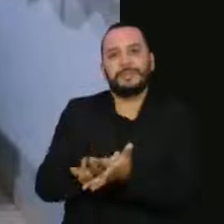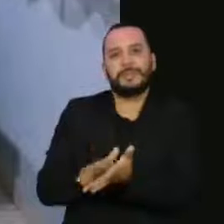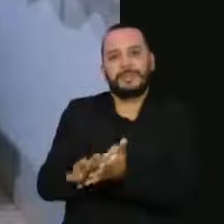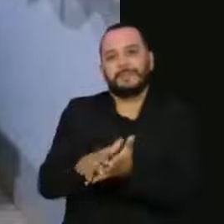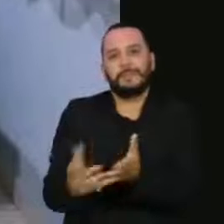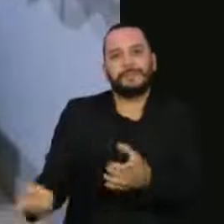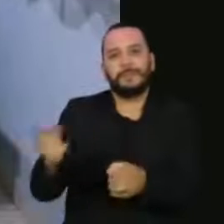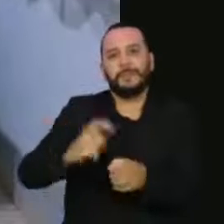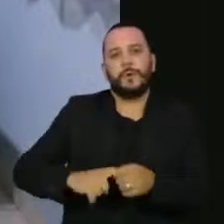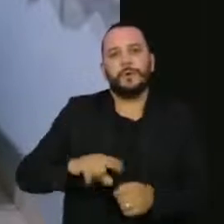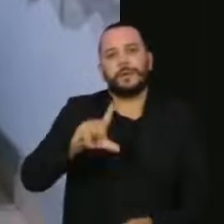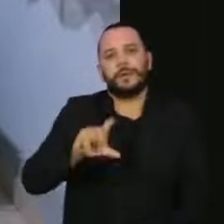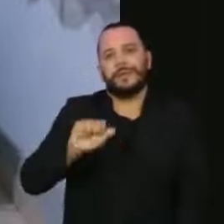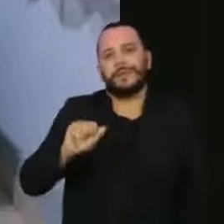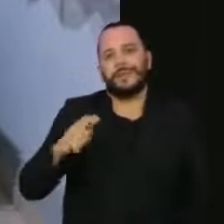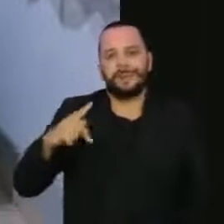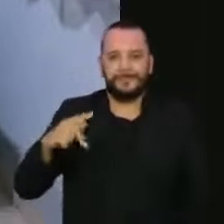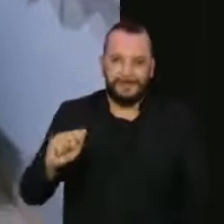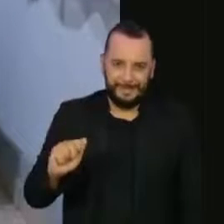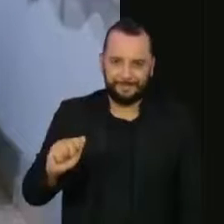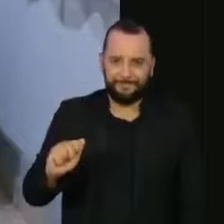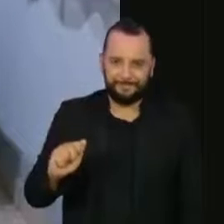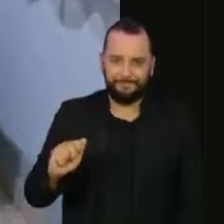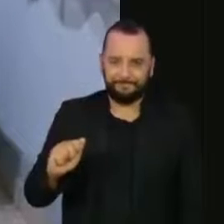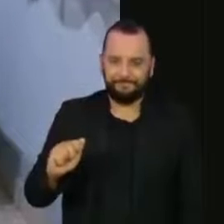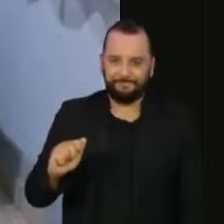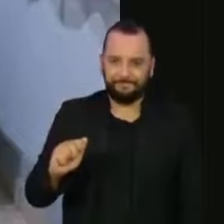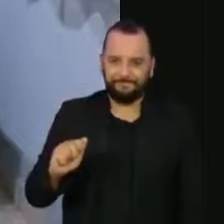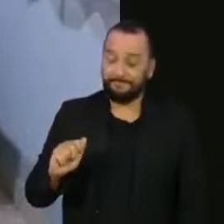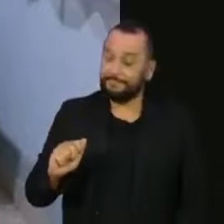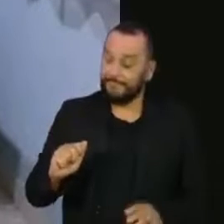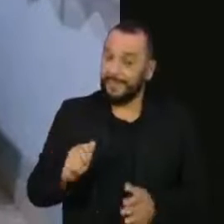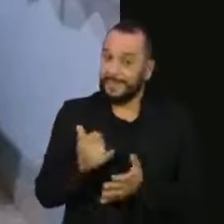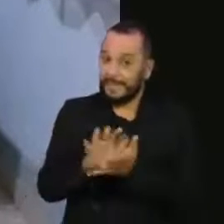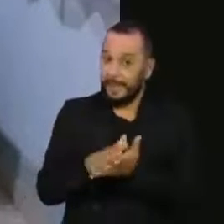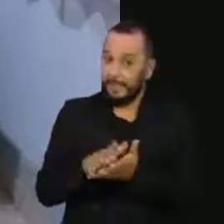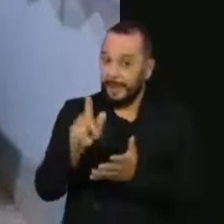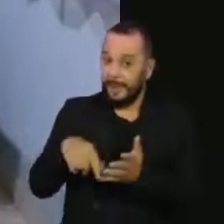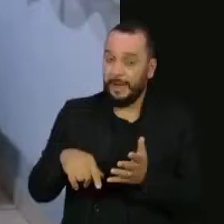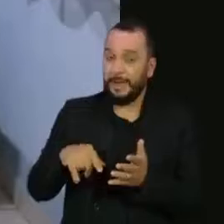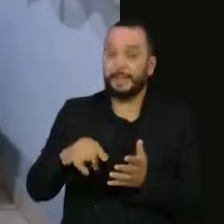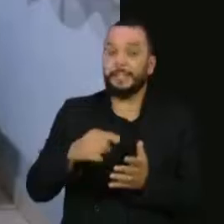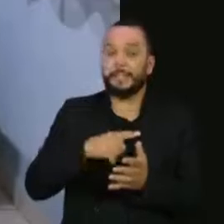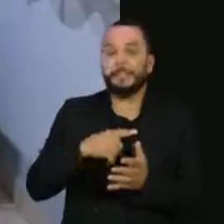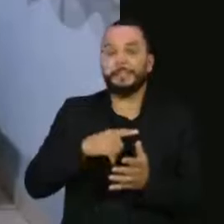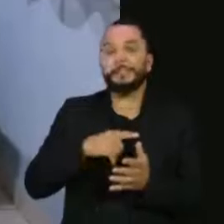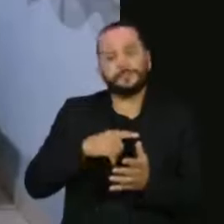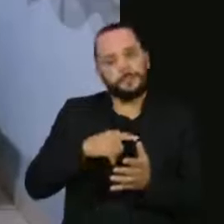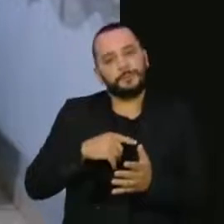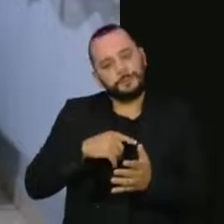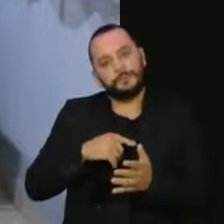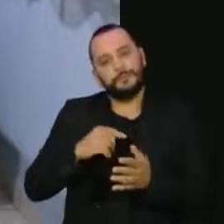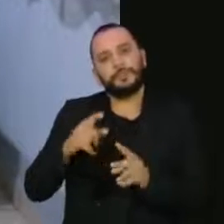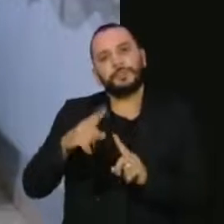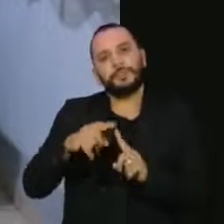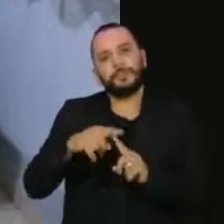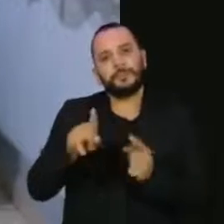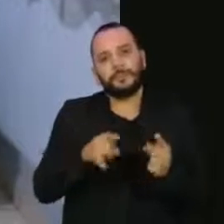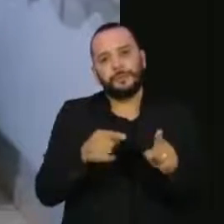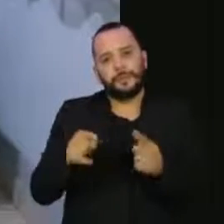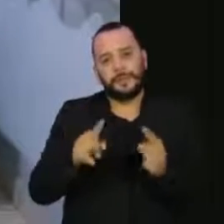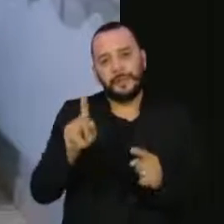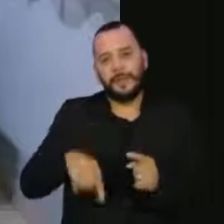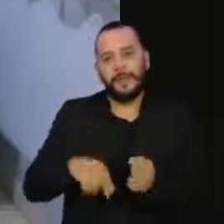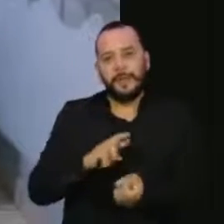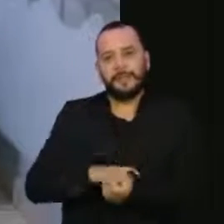quando a gente, assim, o samba, ele é um gênero musical, ele é um ritmo, mas ele é,